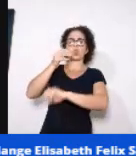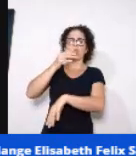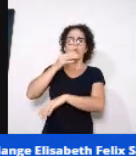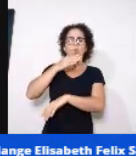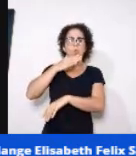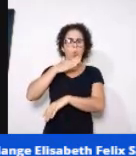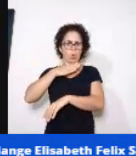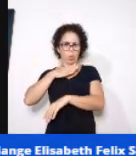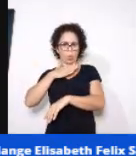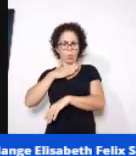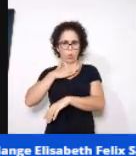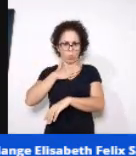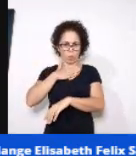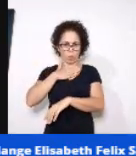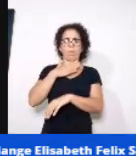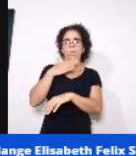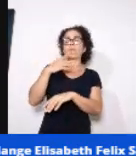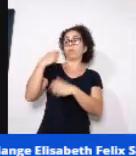tá?